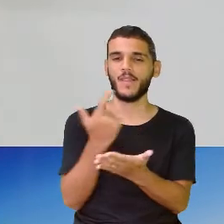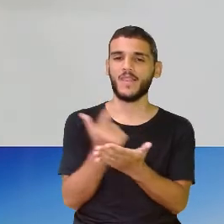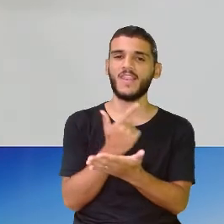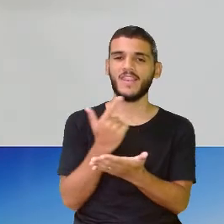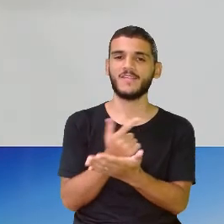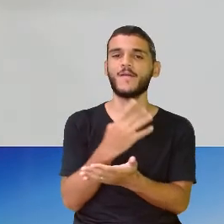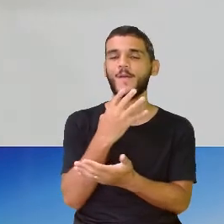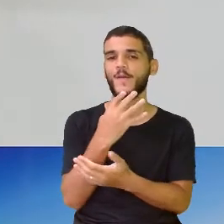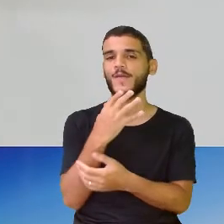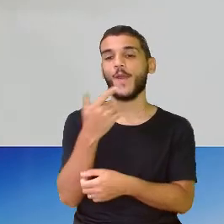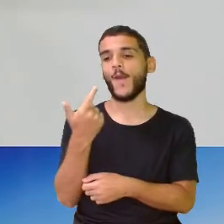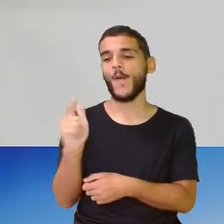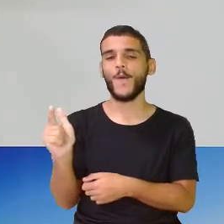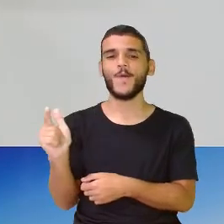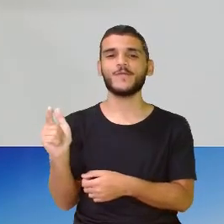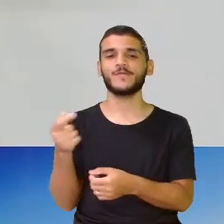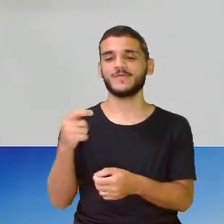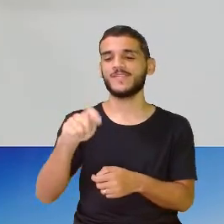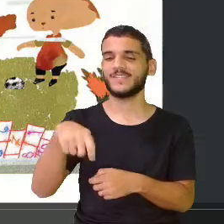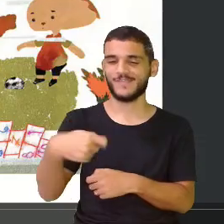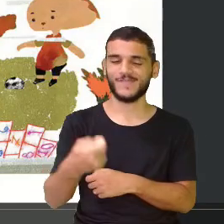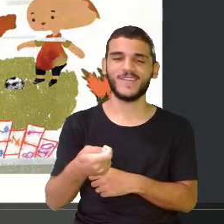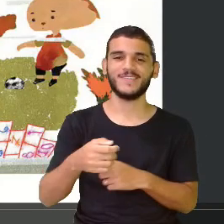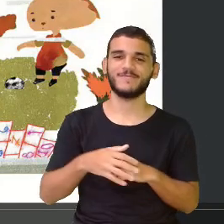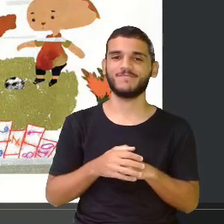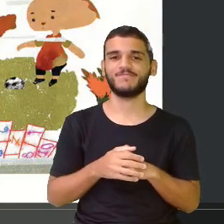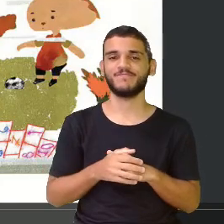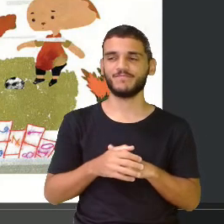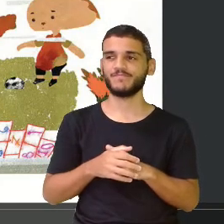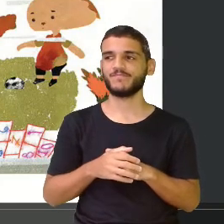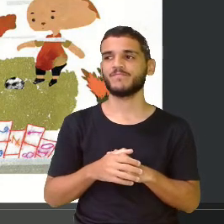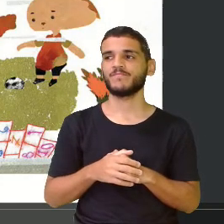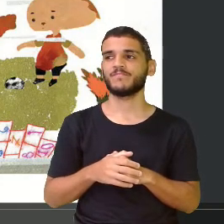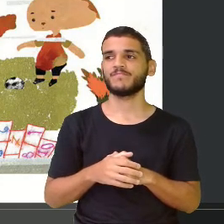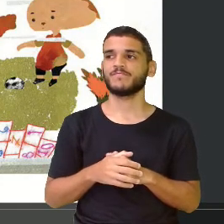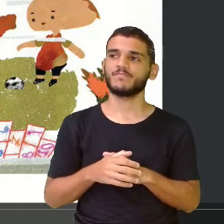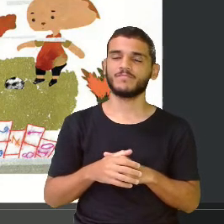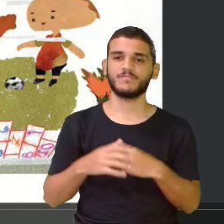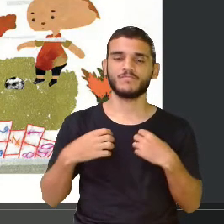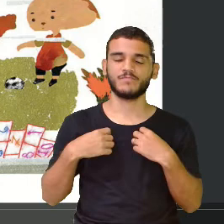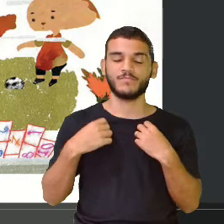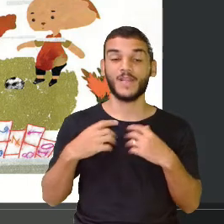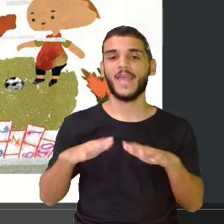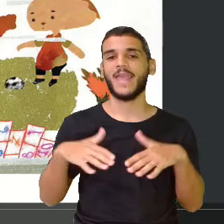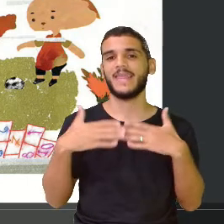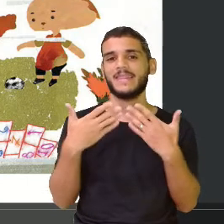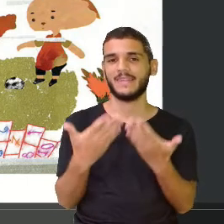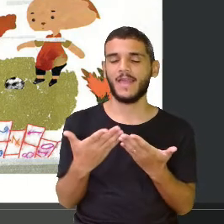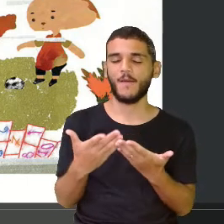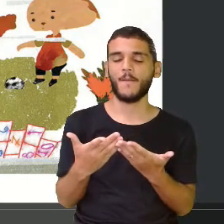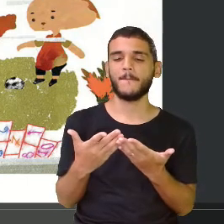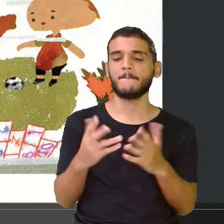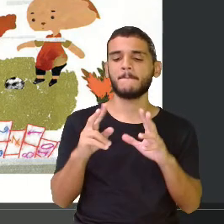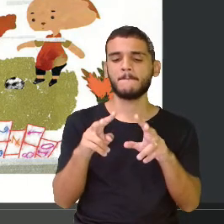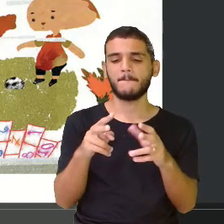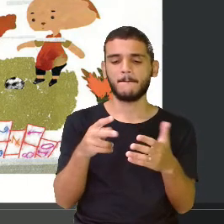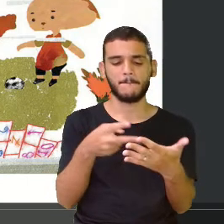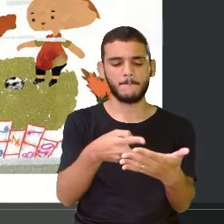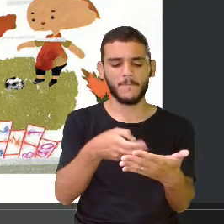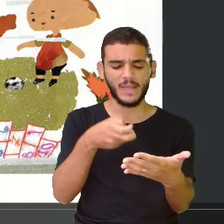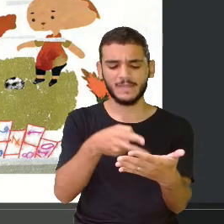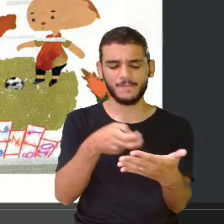mais palavras. Vamos lá. Então, olha só, a gente já viu as palavras do coração, a gente já viu as palavras que enchem a barriga, mas